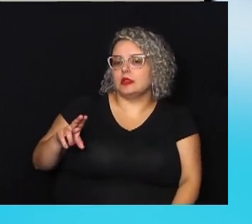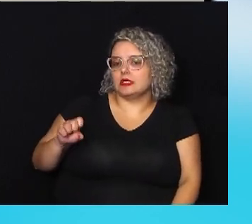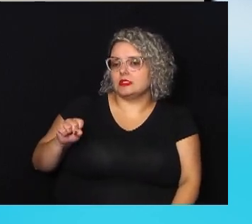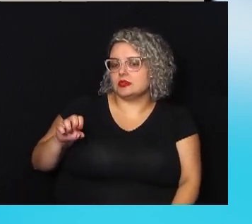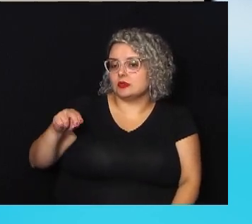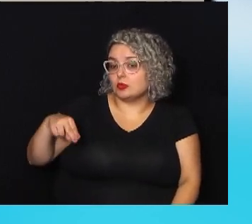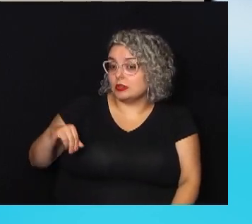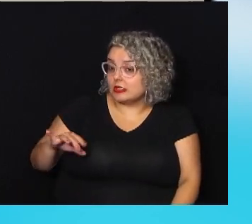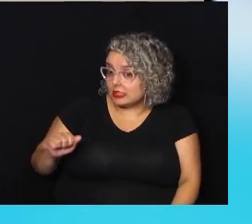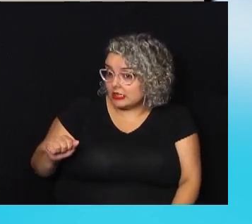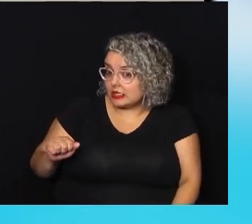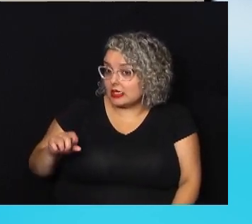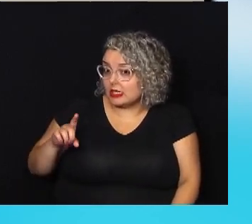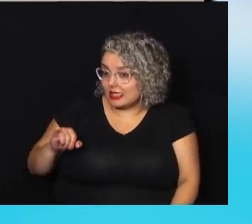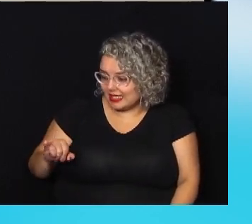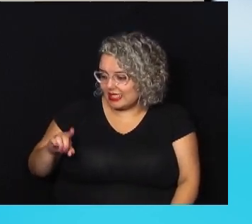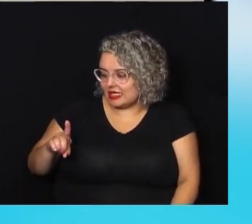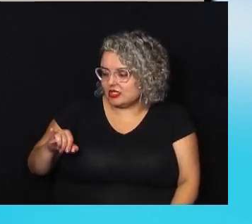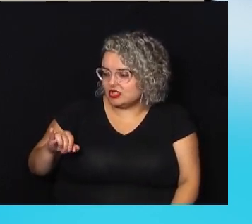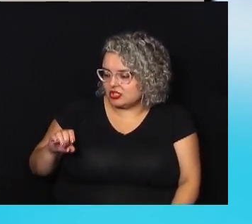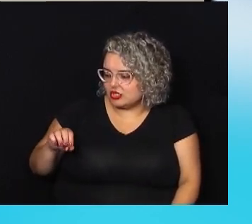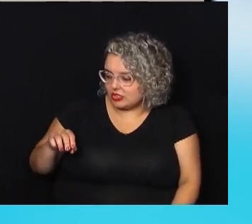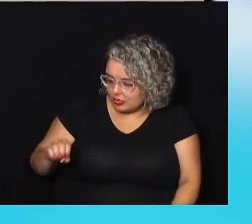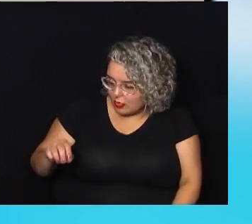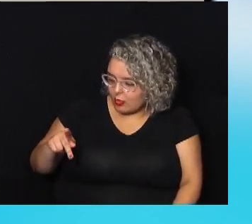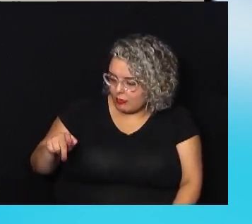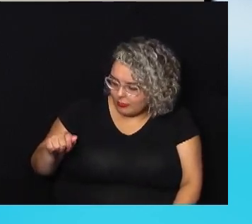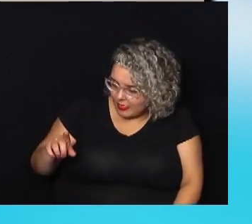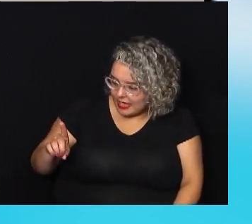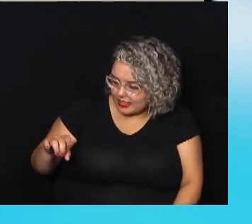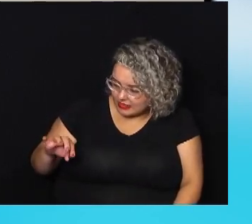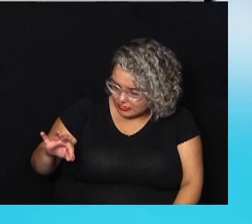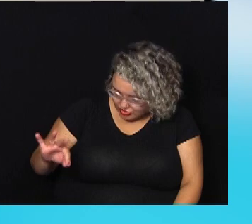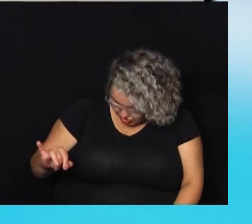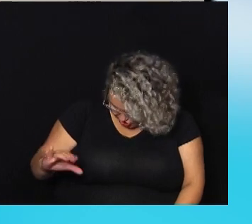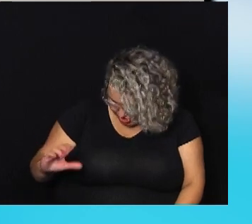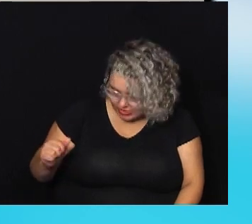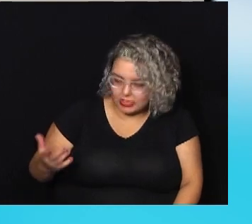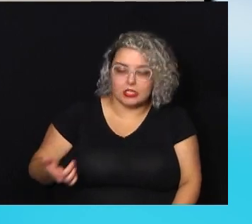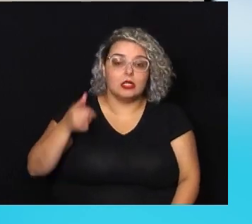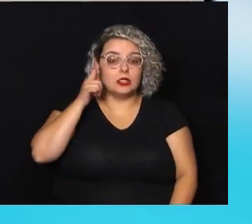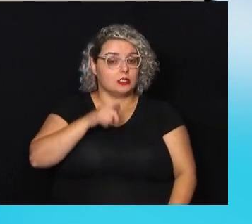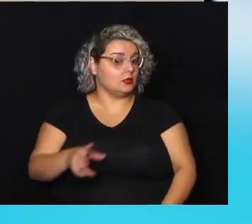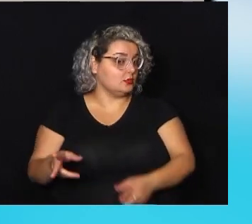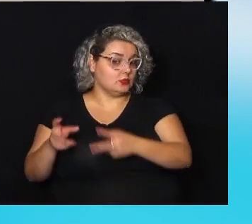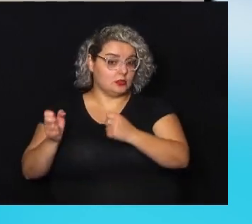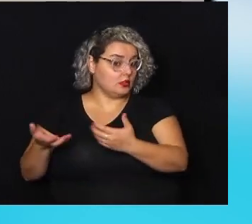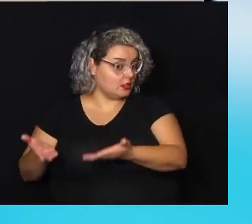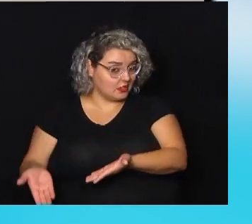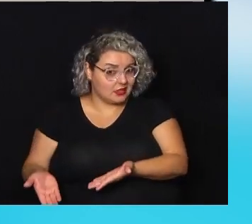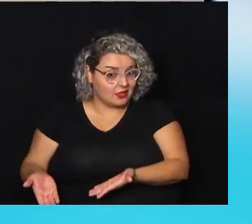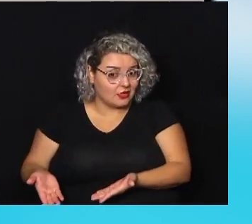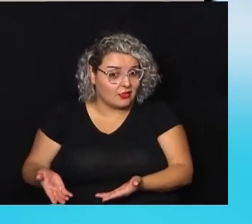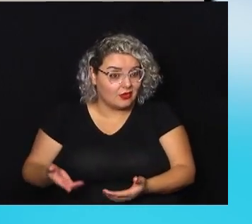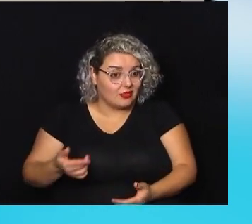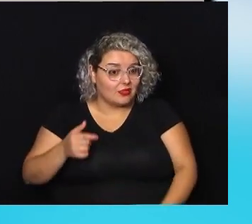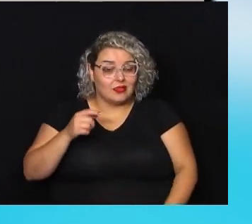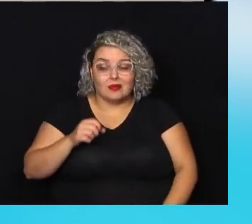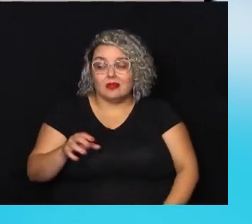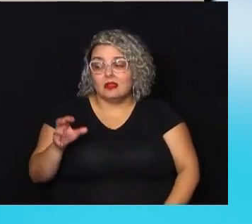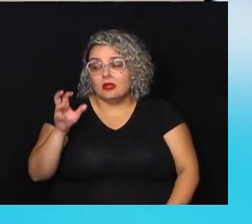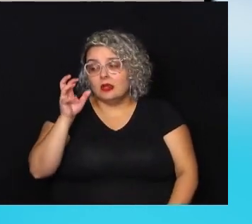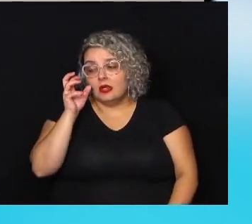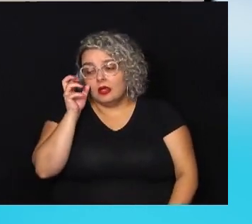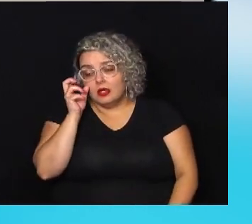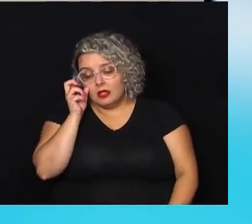como a própria hipersonia idiopática, que é uma outra doença do sono, um outro distúrbio do sono, que a gente não consegue